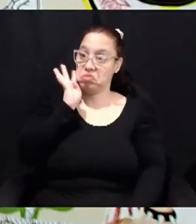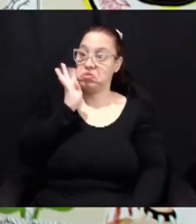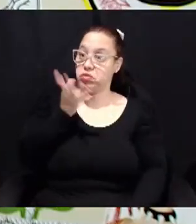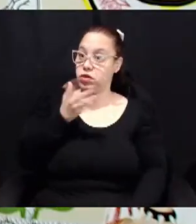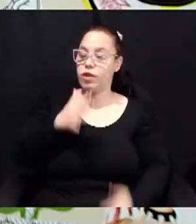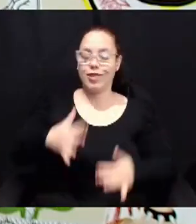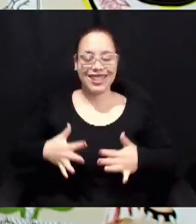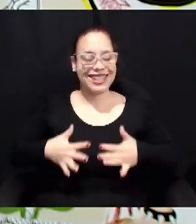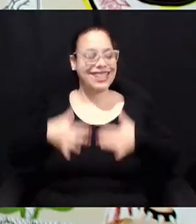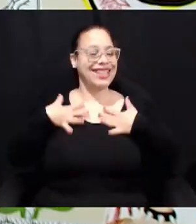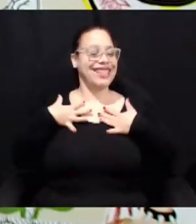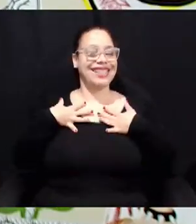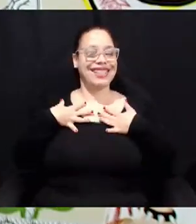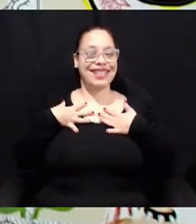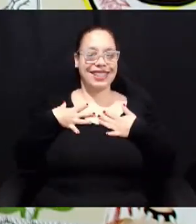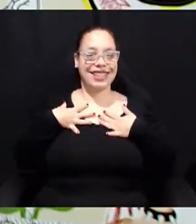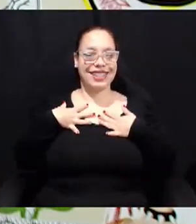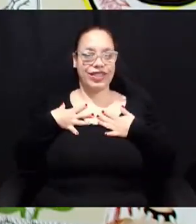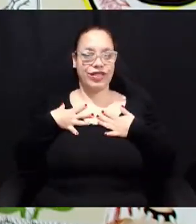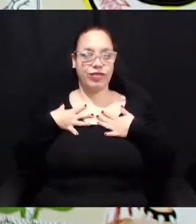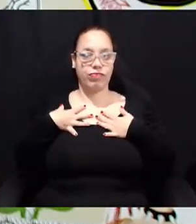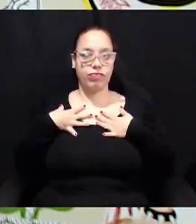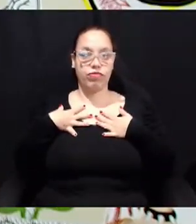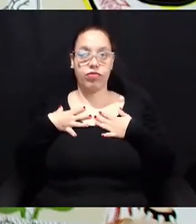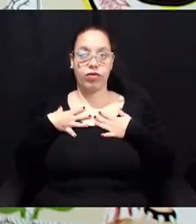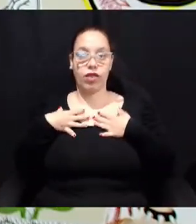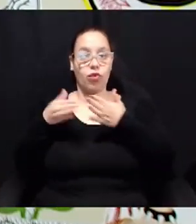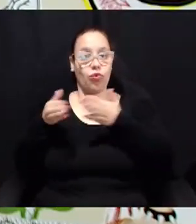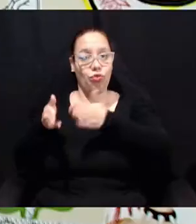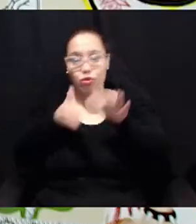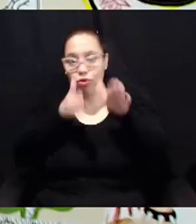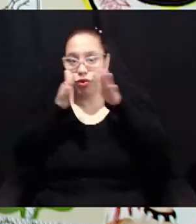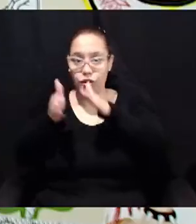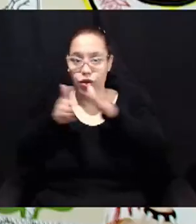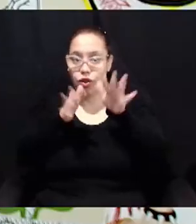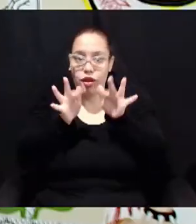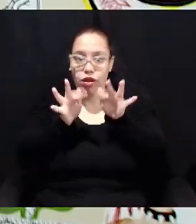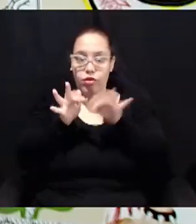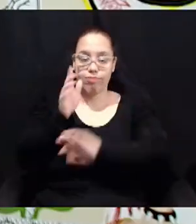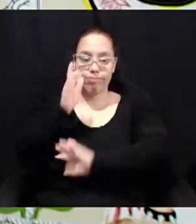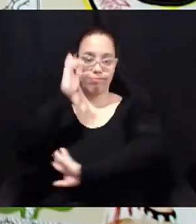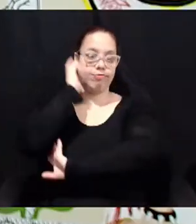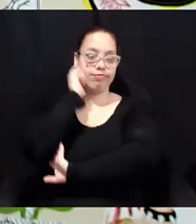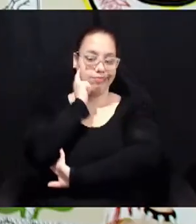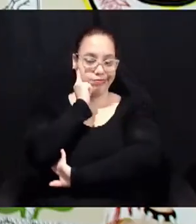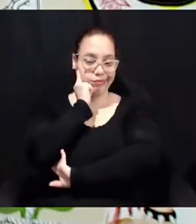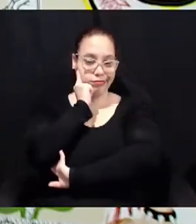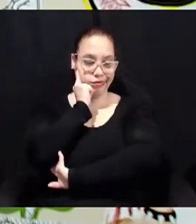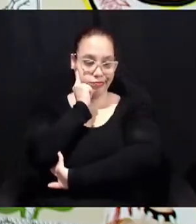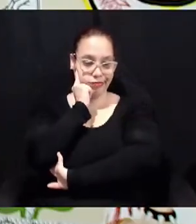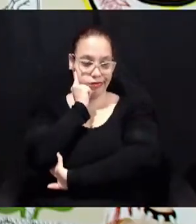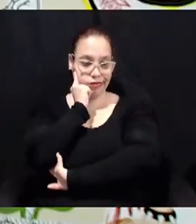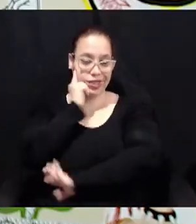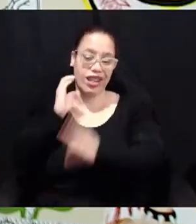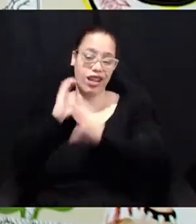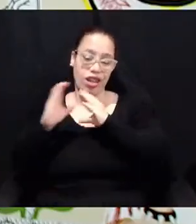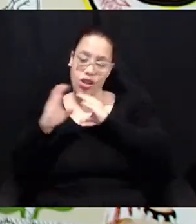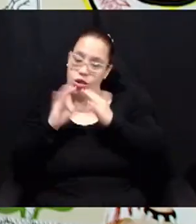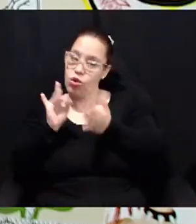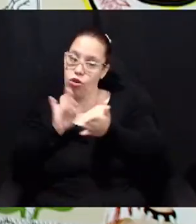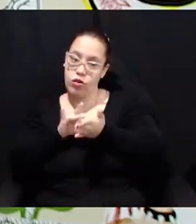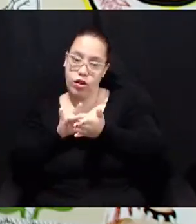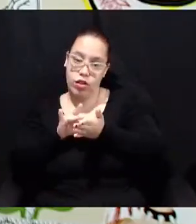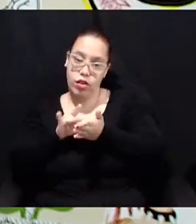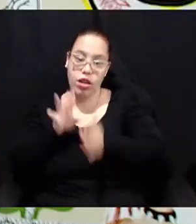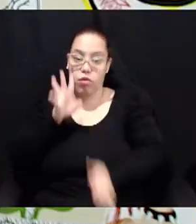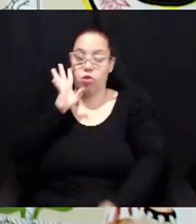A gente fazia muitas e muitas peças, mas no fim das contas a gente não está comunicando o que a gente quer comunicar, né? É muito legal você fazer um